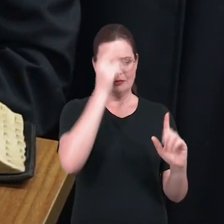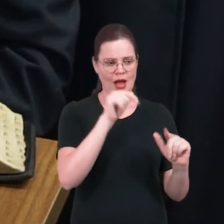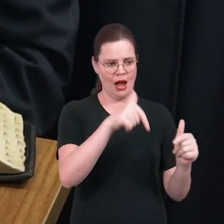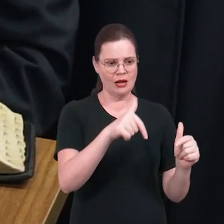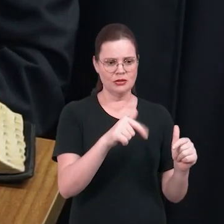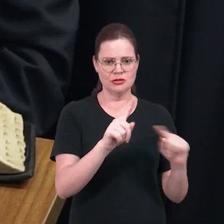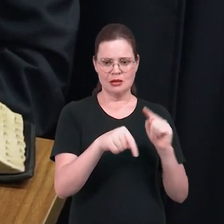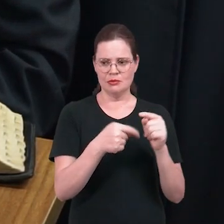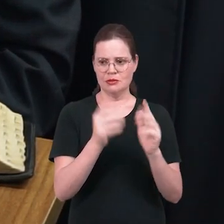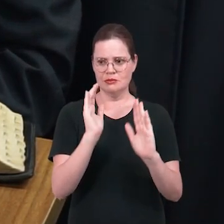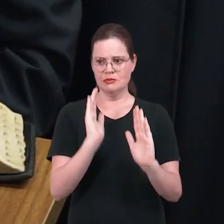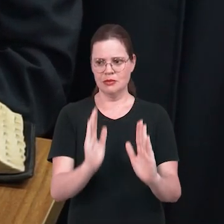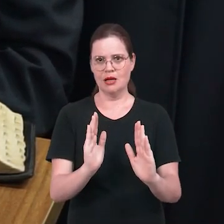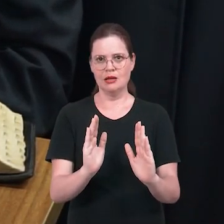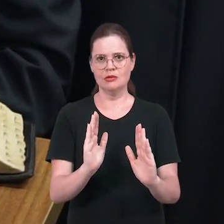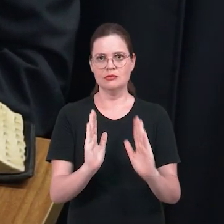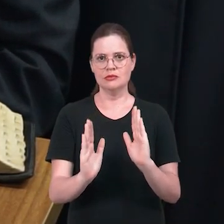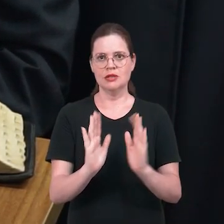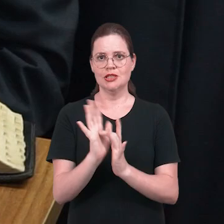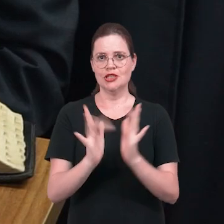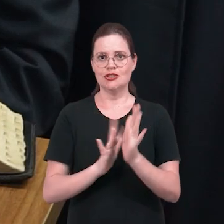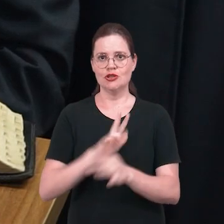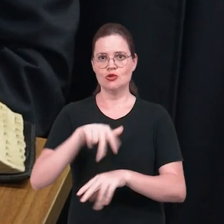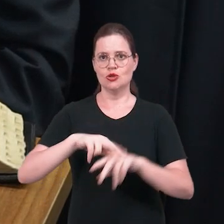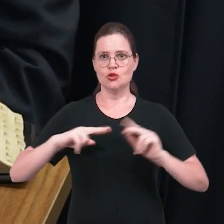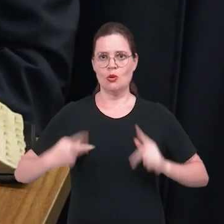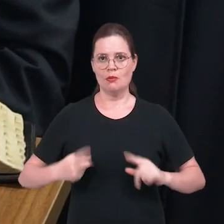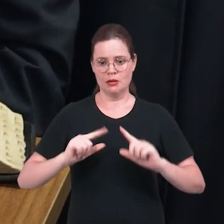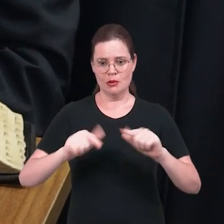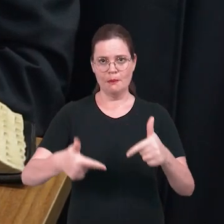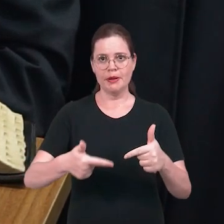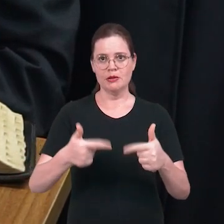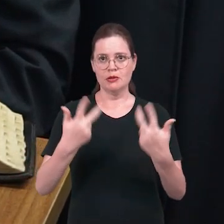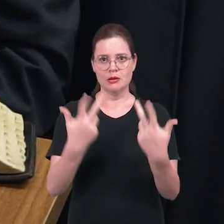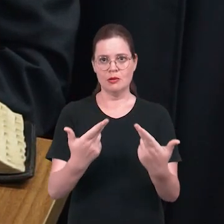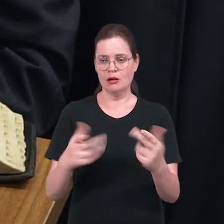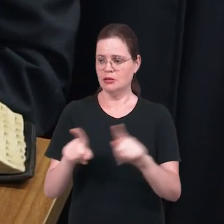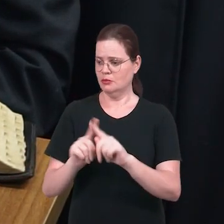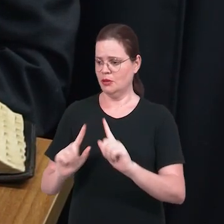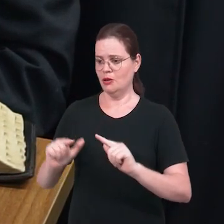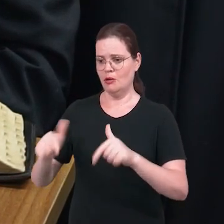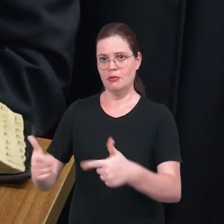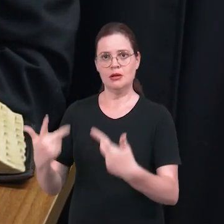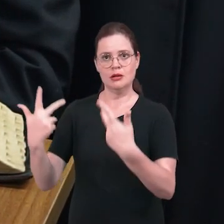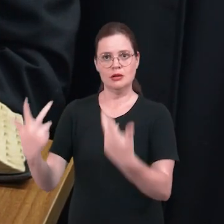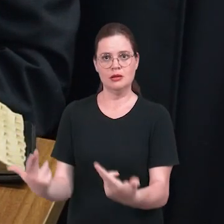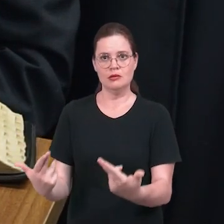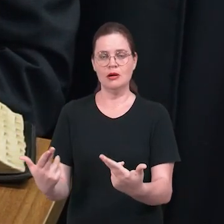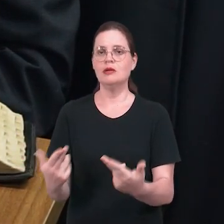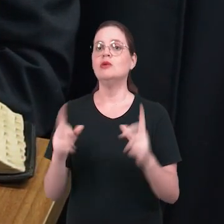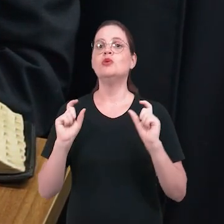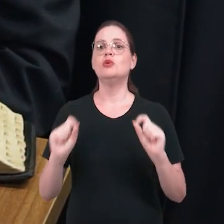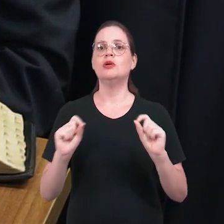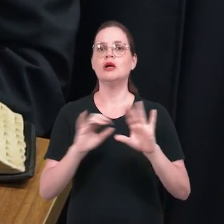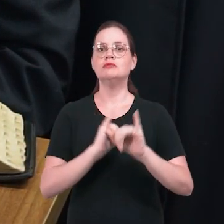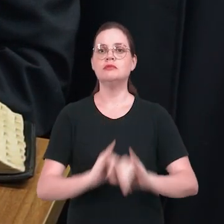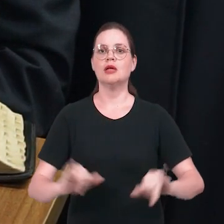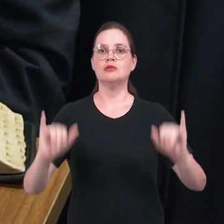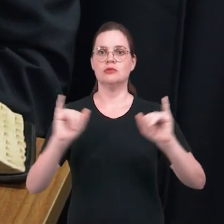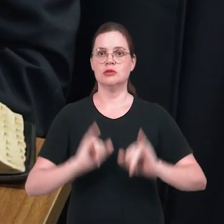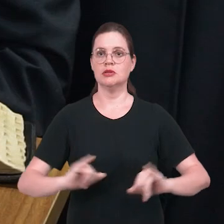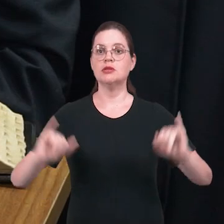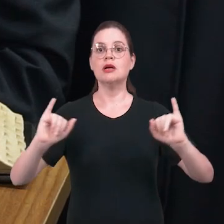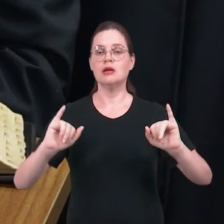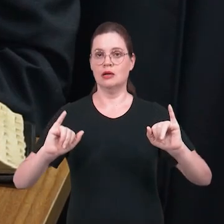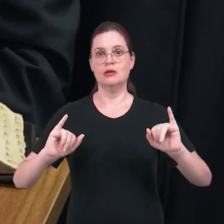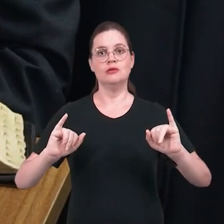a mesma coisa que ele operou nos dias de Jesus Cristo, ele está operando agora, anunciando, e tem os dons